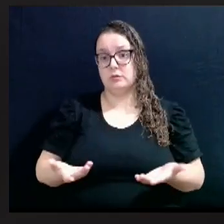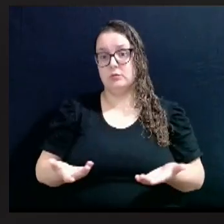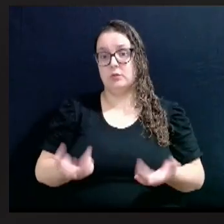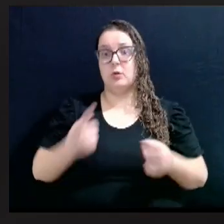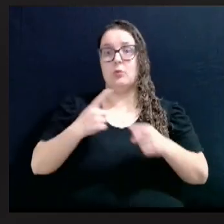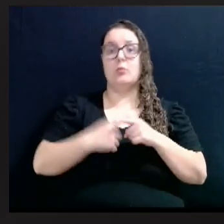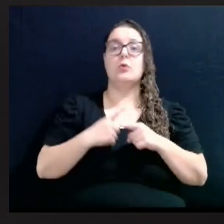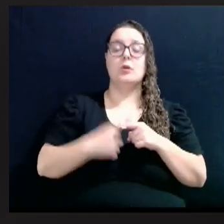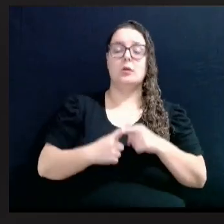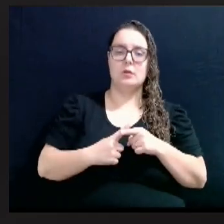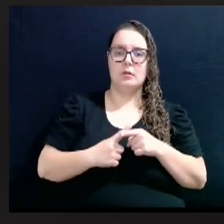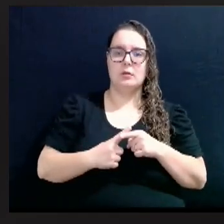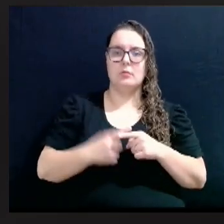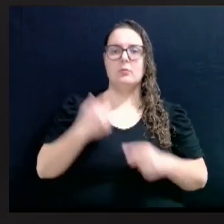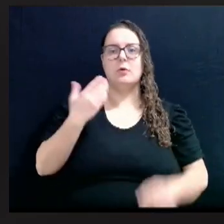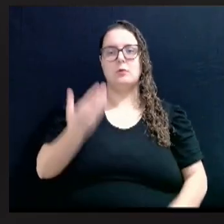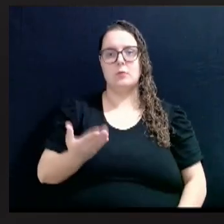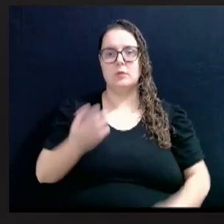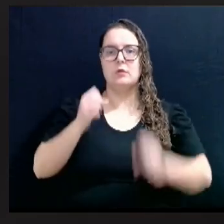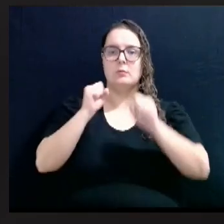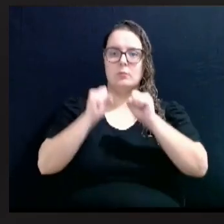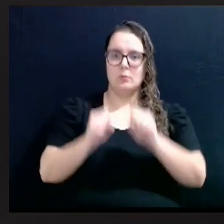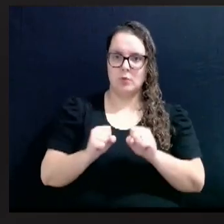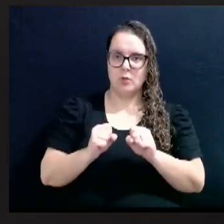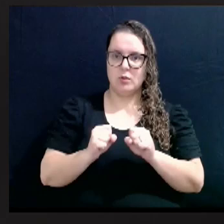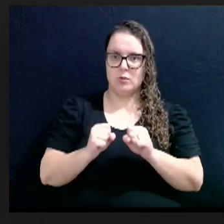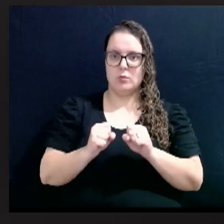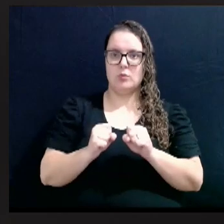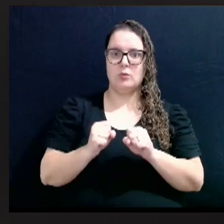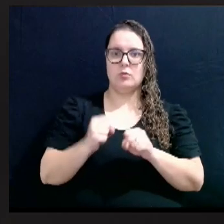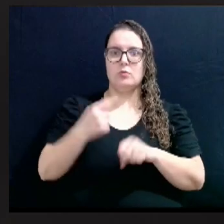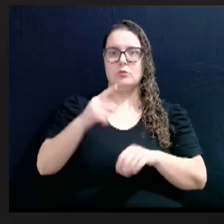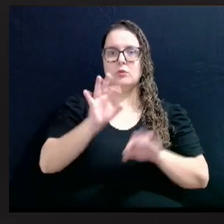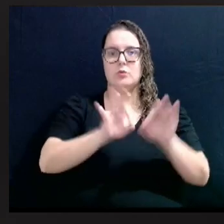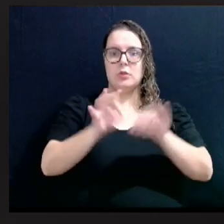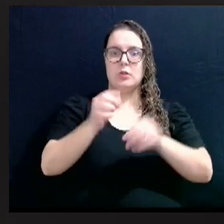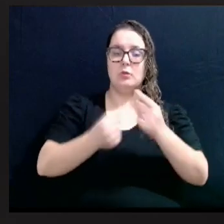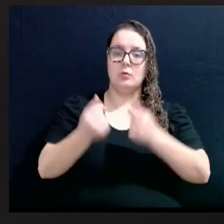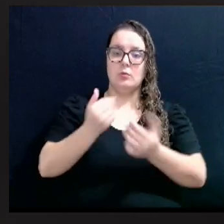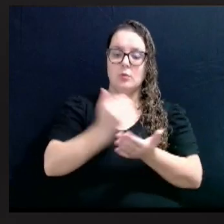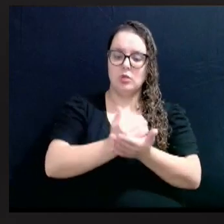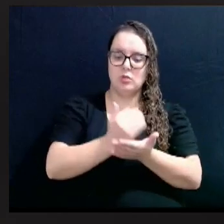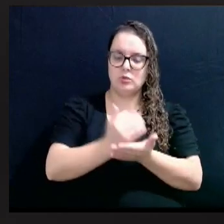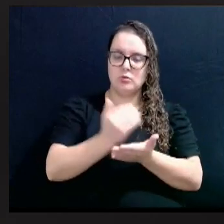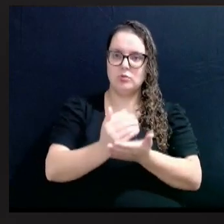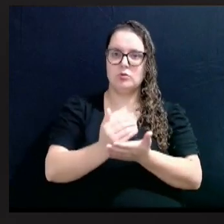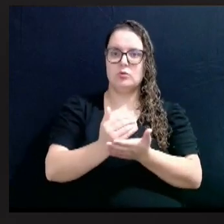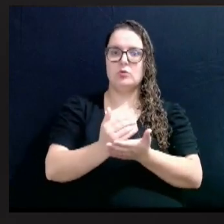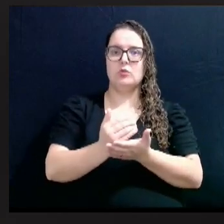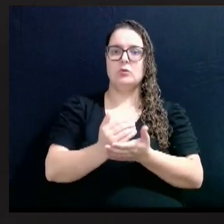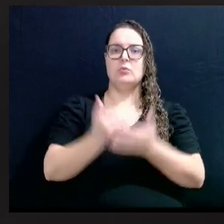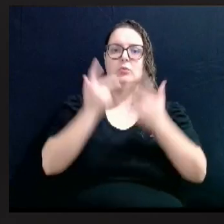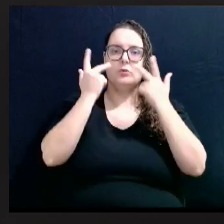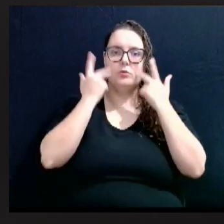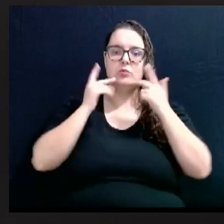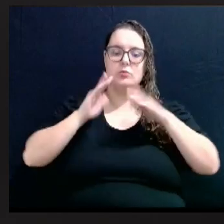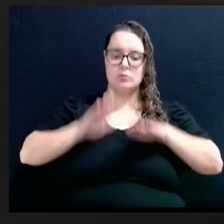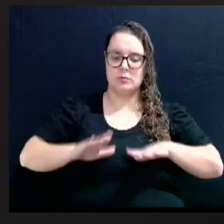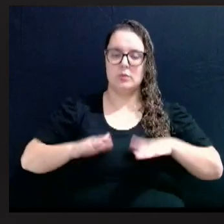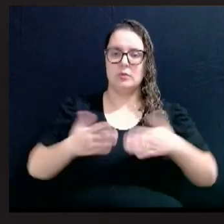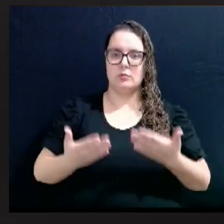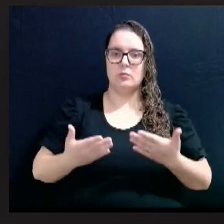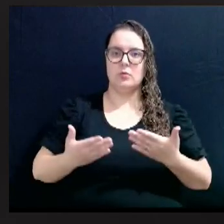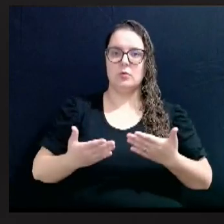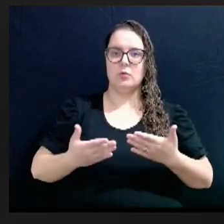que você possa, dentro do seu planejamento financeiro, estar tranquilo, estar com o seu